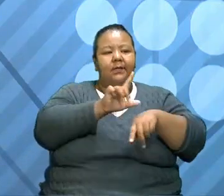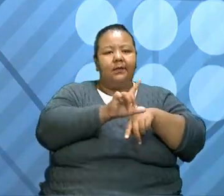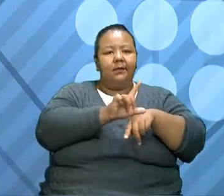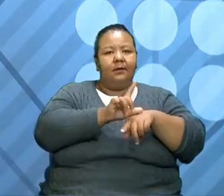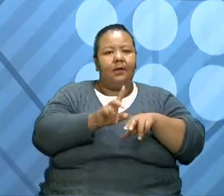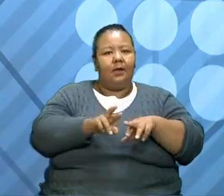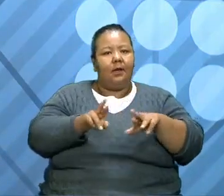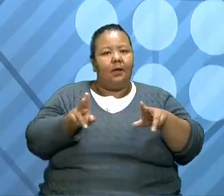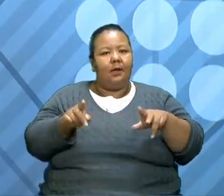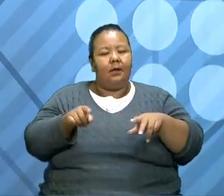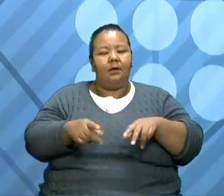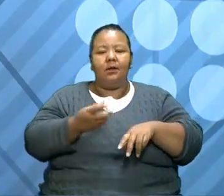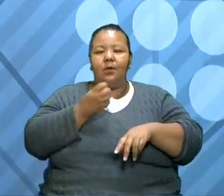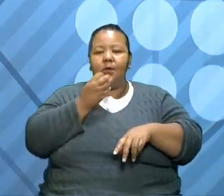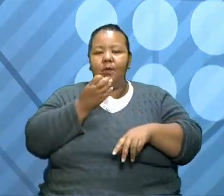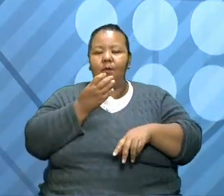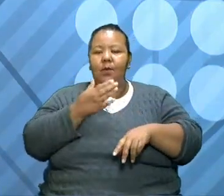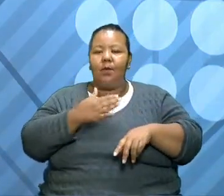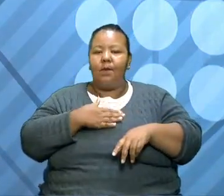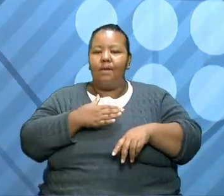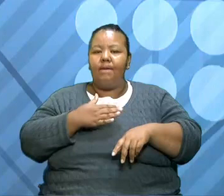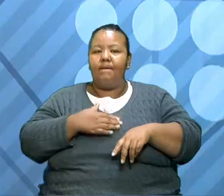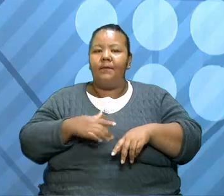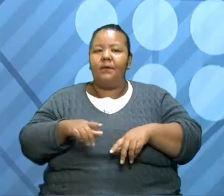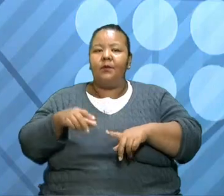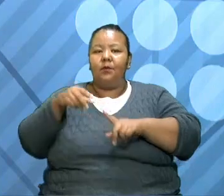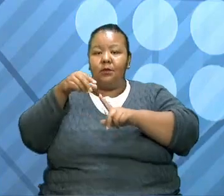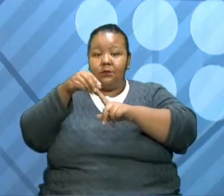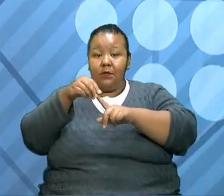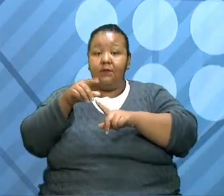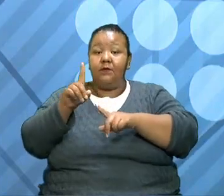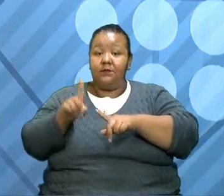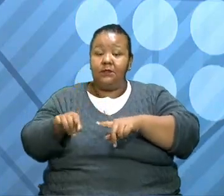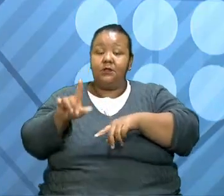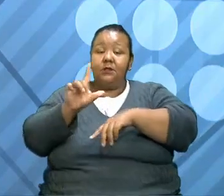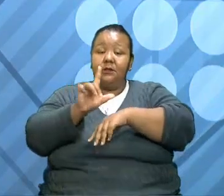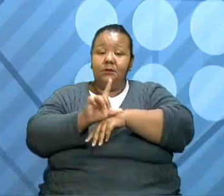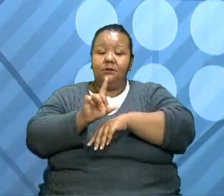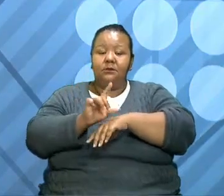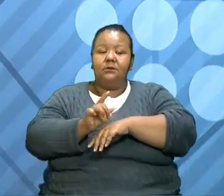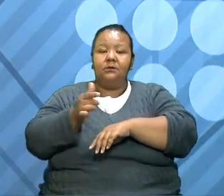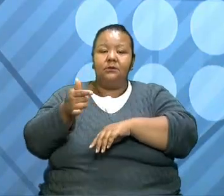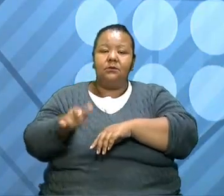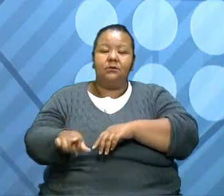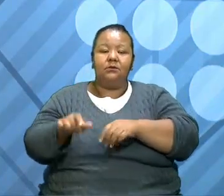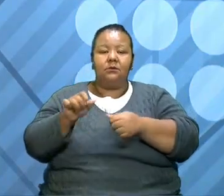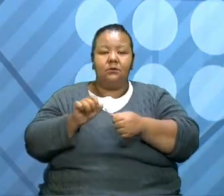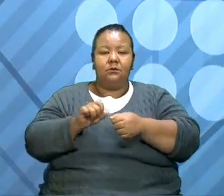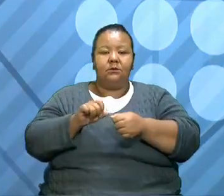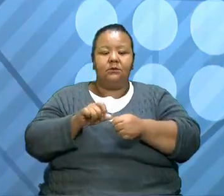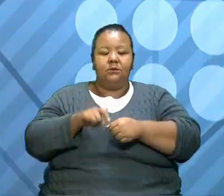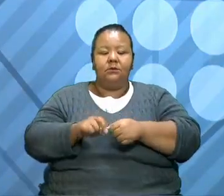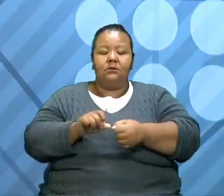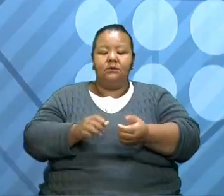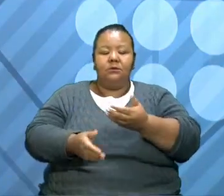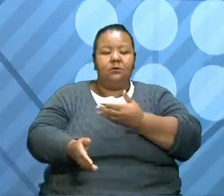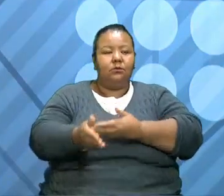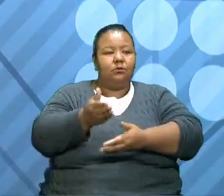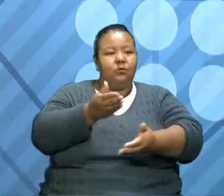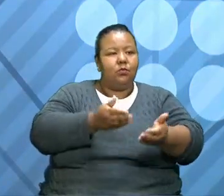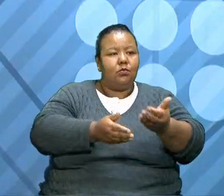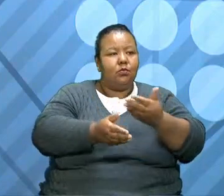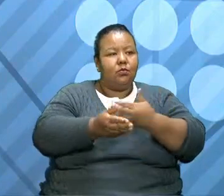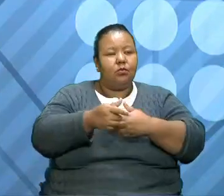Então, é ideal que o meu chefe também seja um líder, que ele consiga fazer essa troca, ele